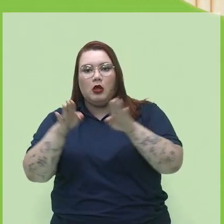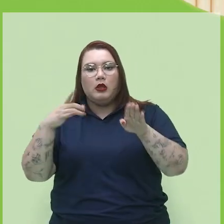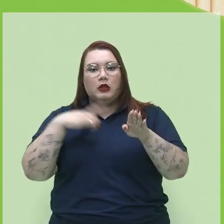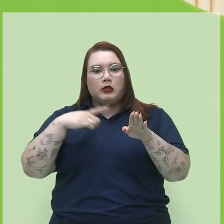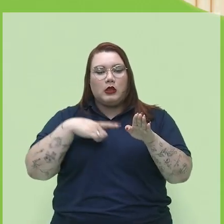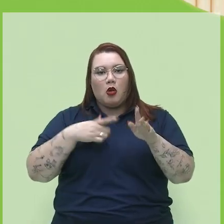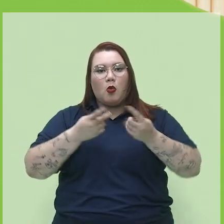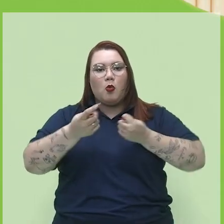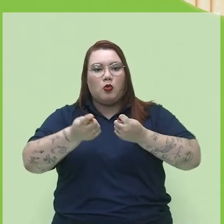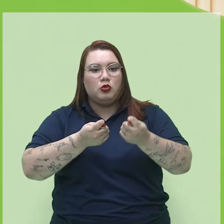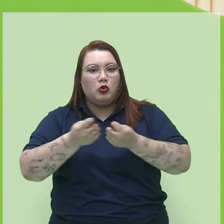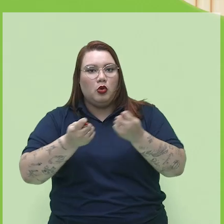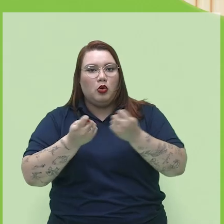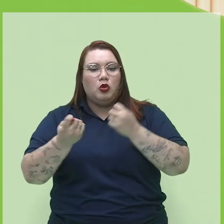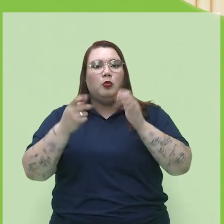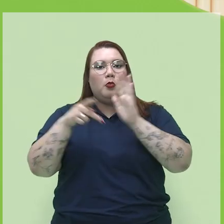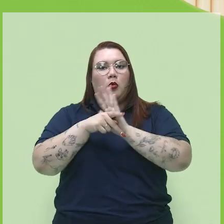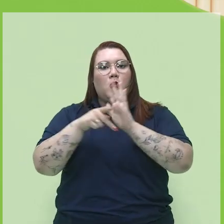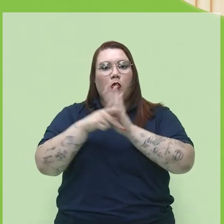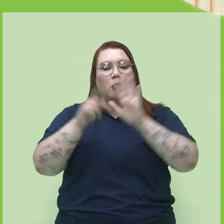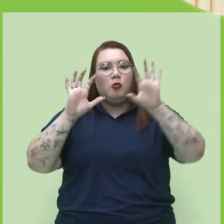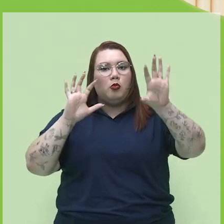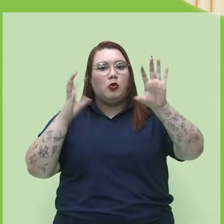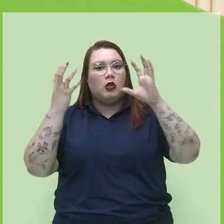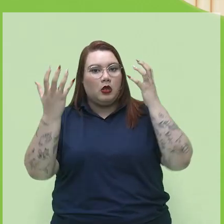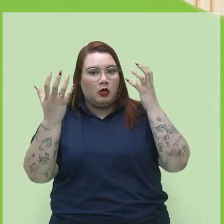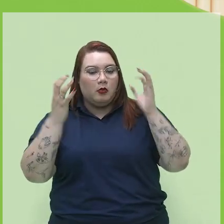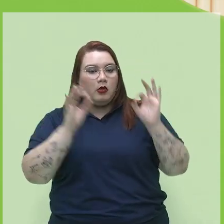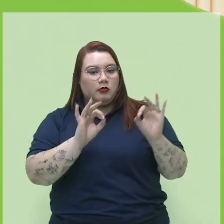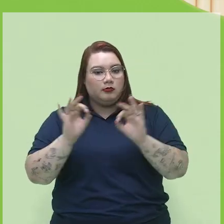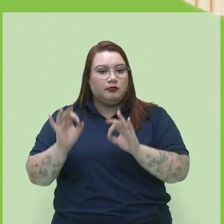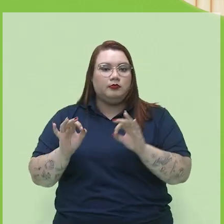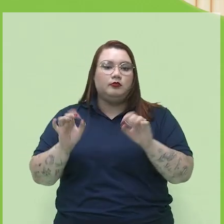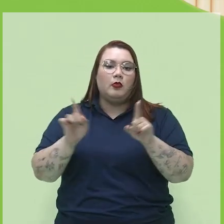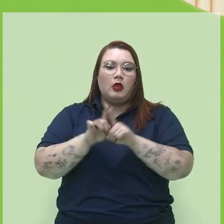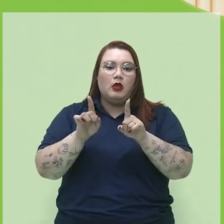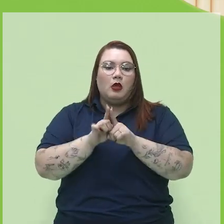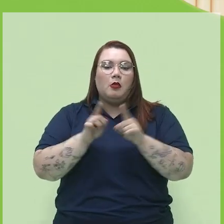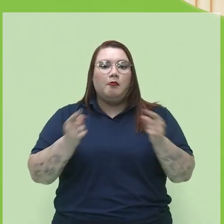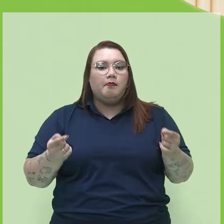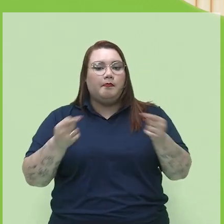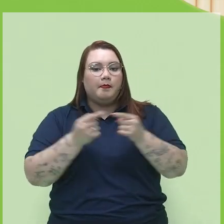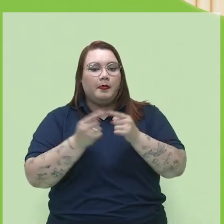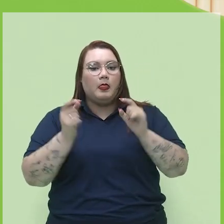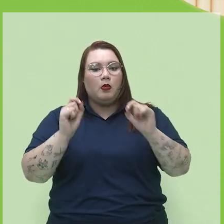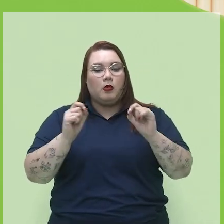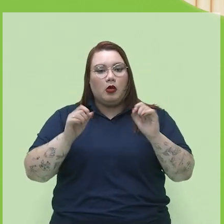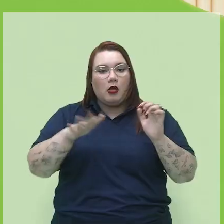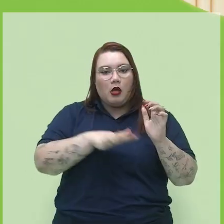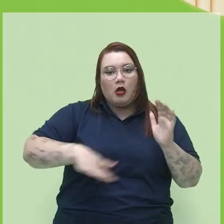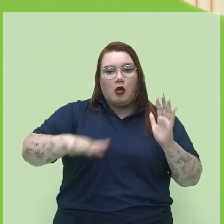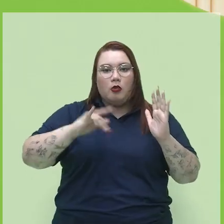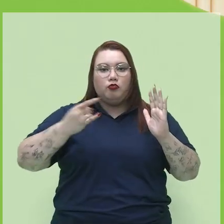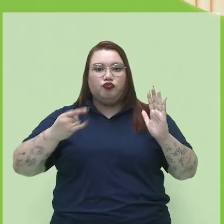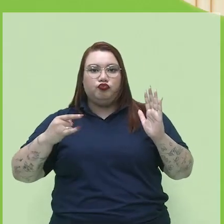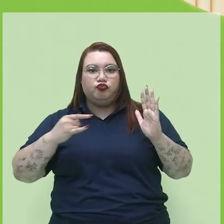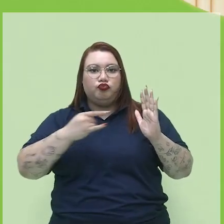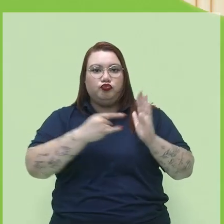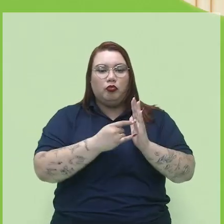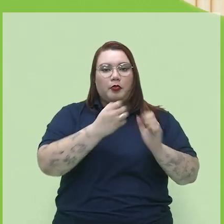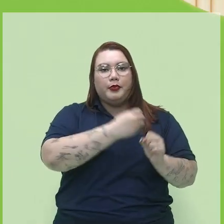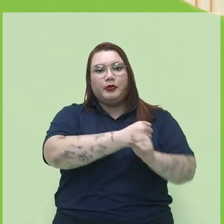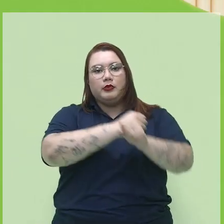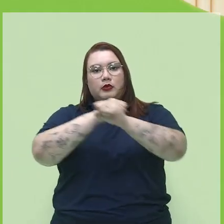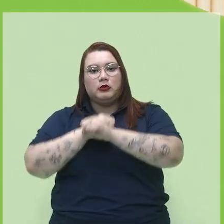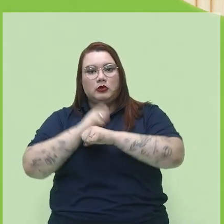climático, como ocorre na geologia aí do nosso planeta, e também, baseada aí no nosso planeta, a característica do campo